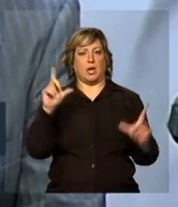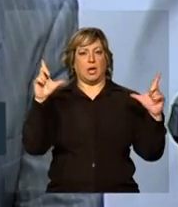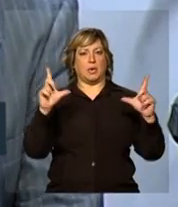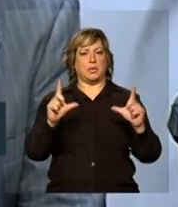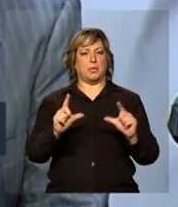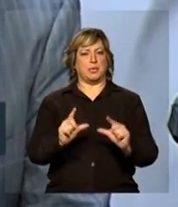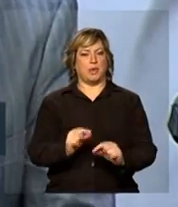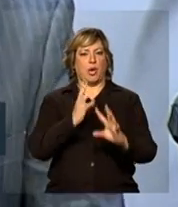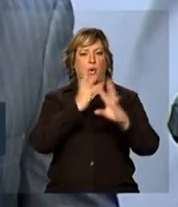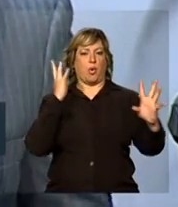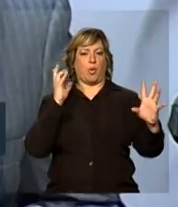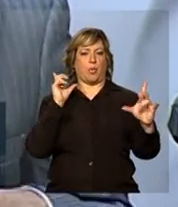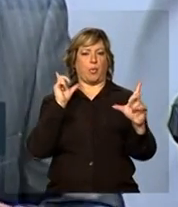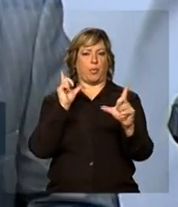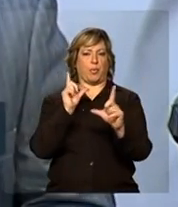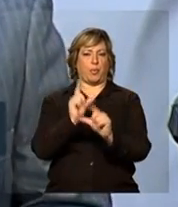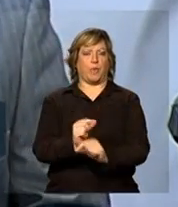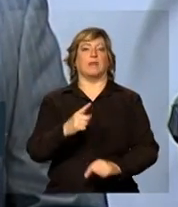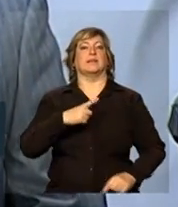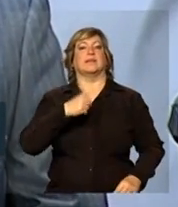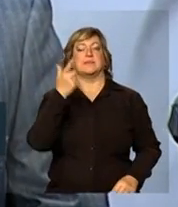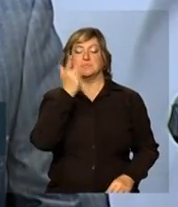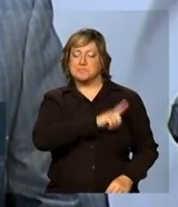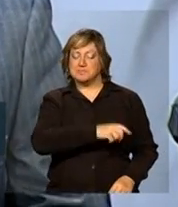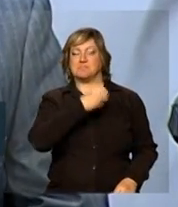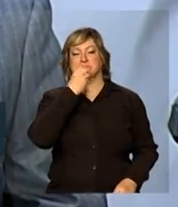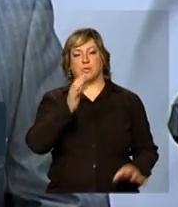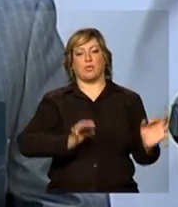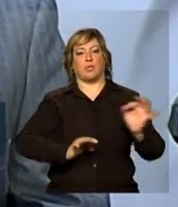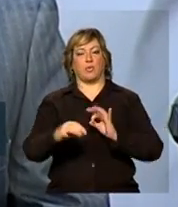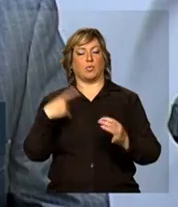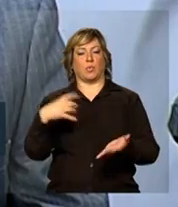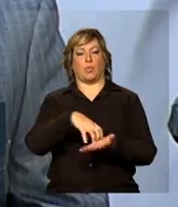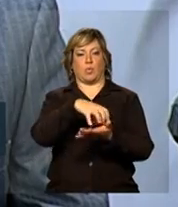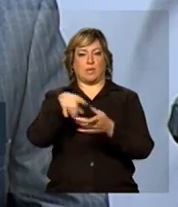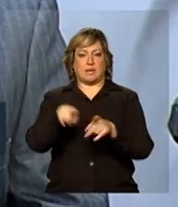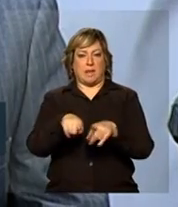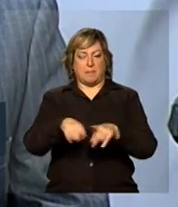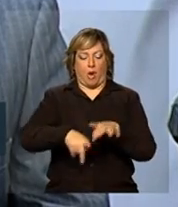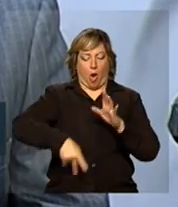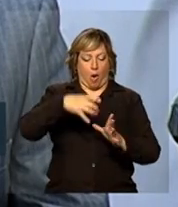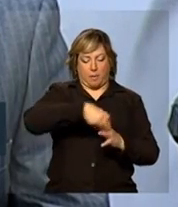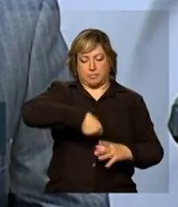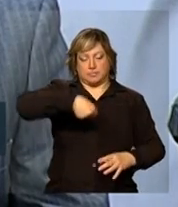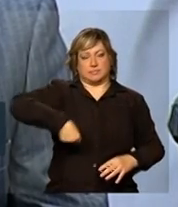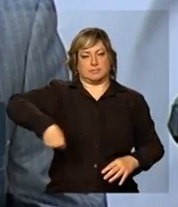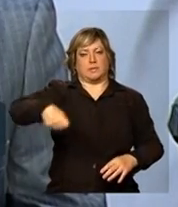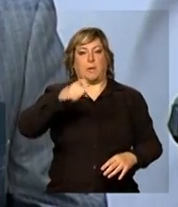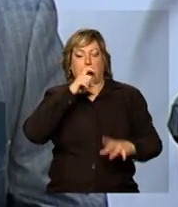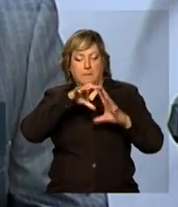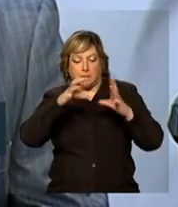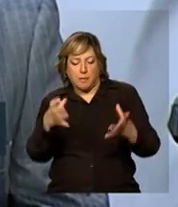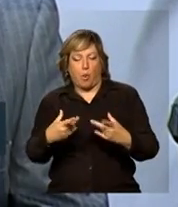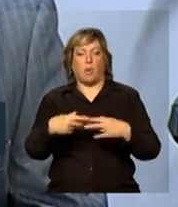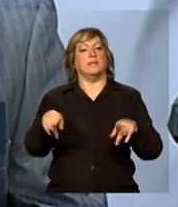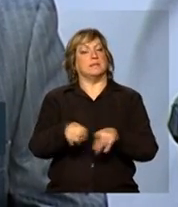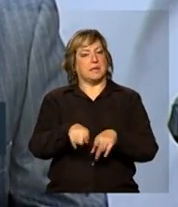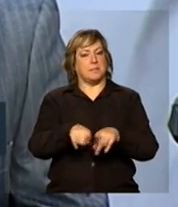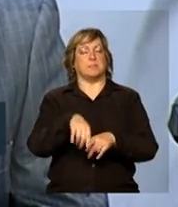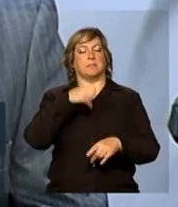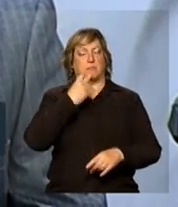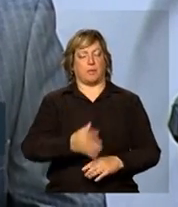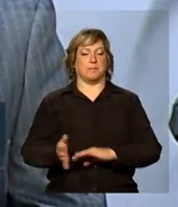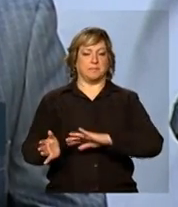só de captação, mas sobretudo de organização das equipes de transplante. Queria chamar a atenção também para um outro detalhe